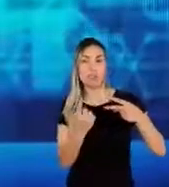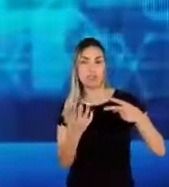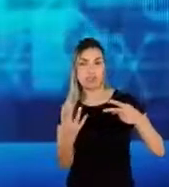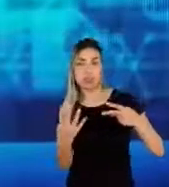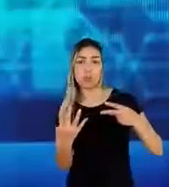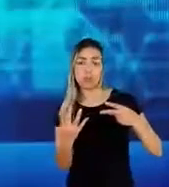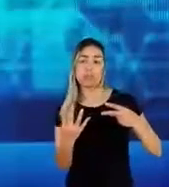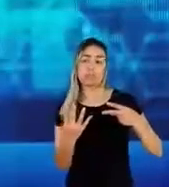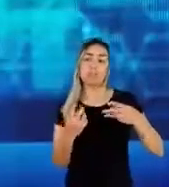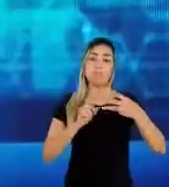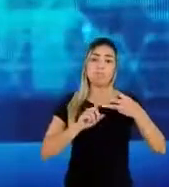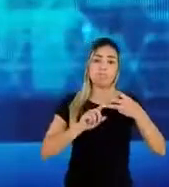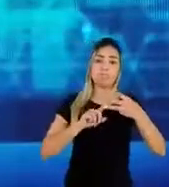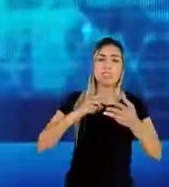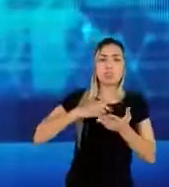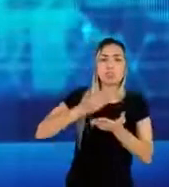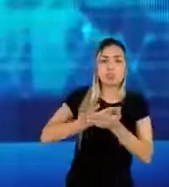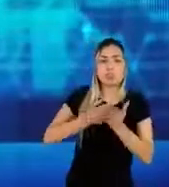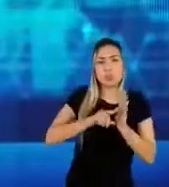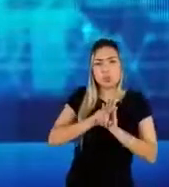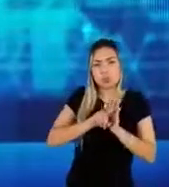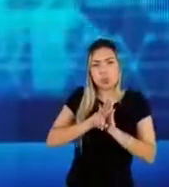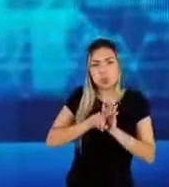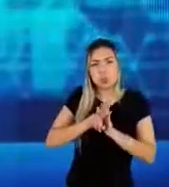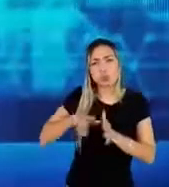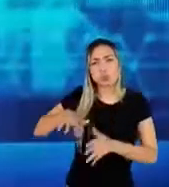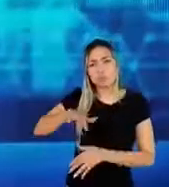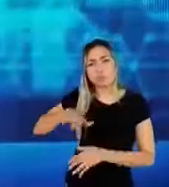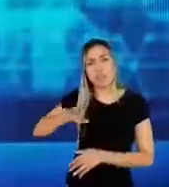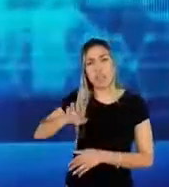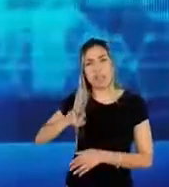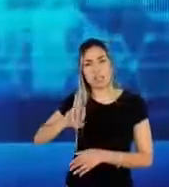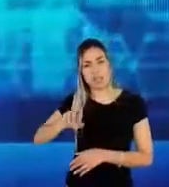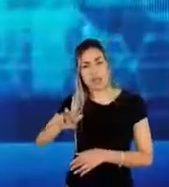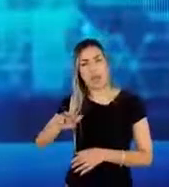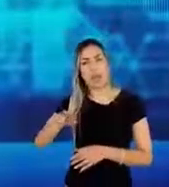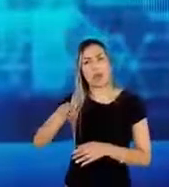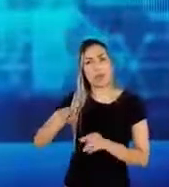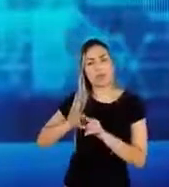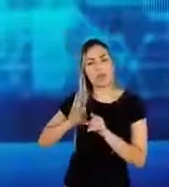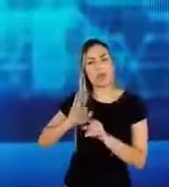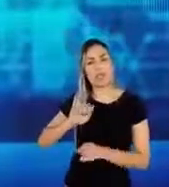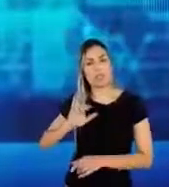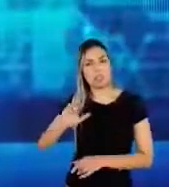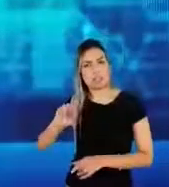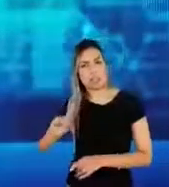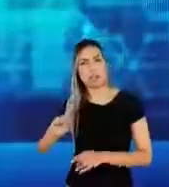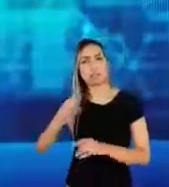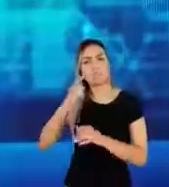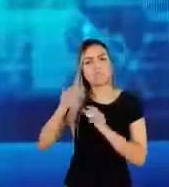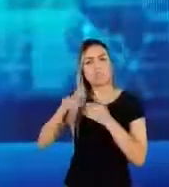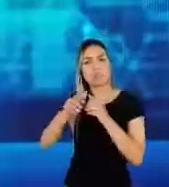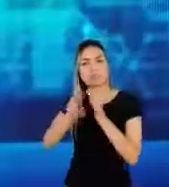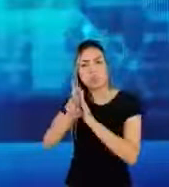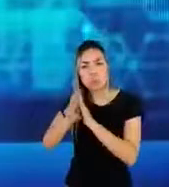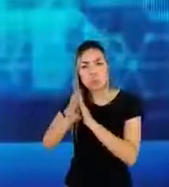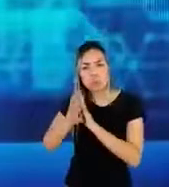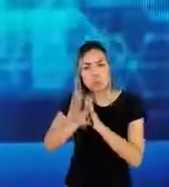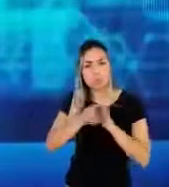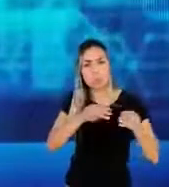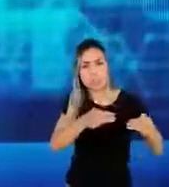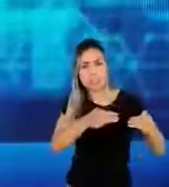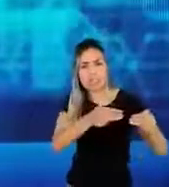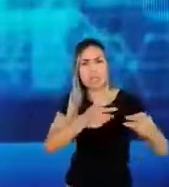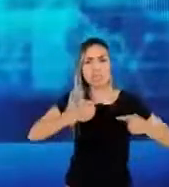Rui, que a ANEEL e a CCE estão preparando em conjunto para debater com o Ministério para dizer quando e como